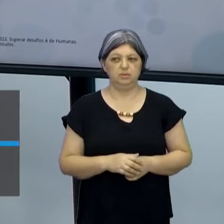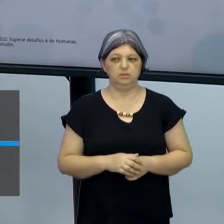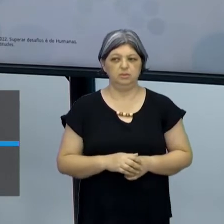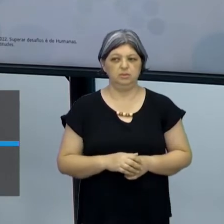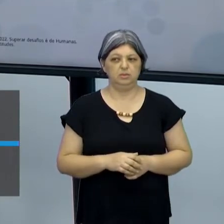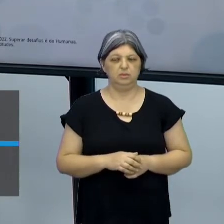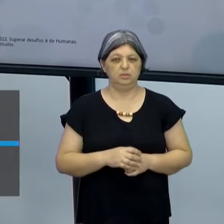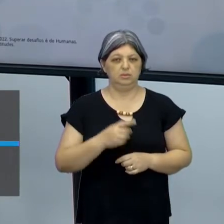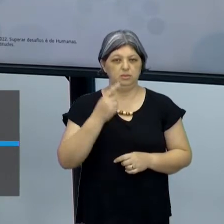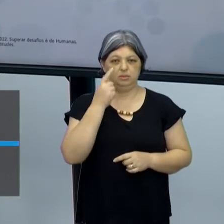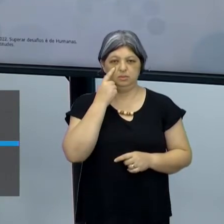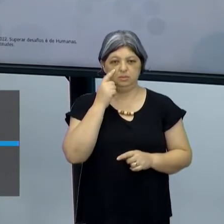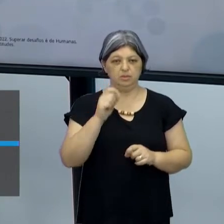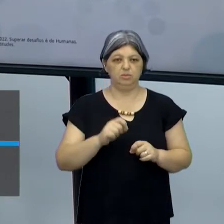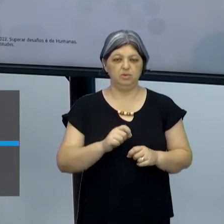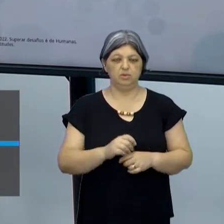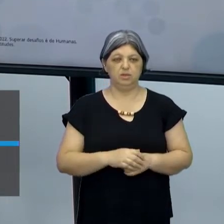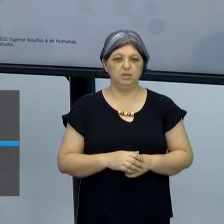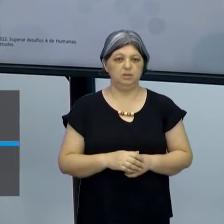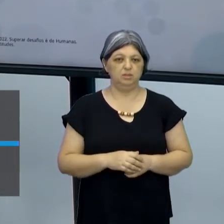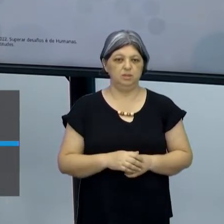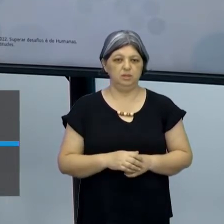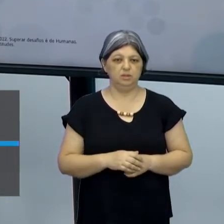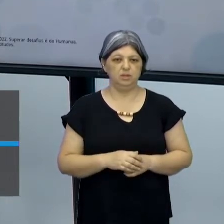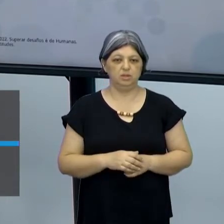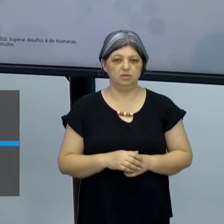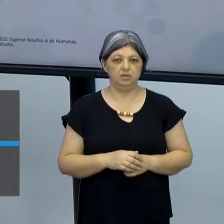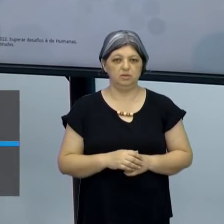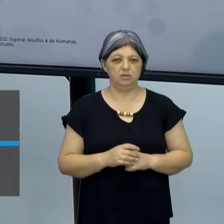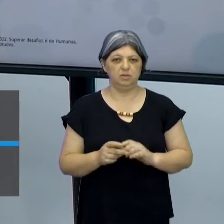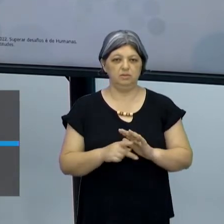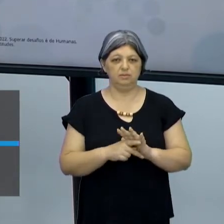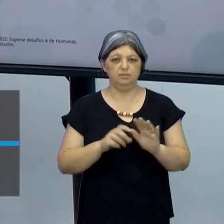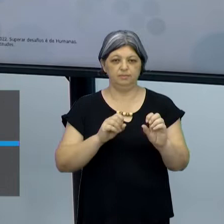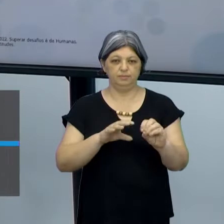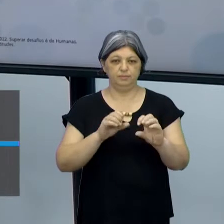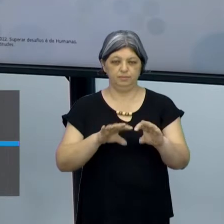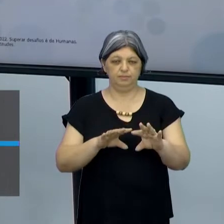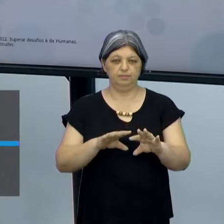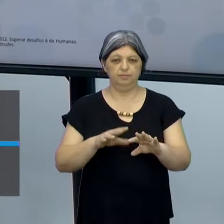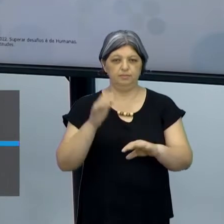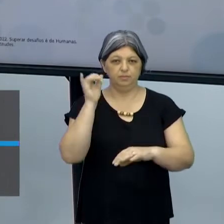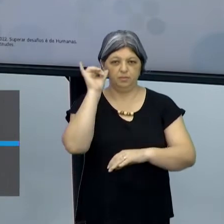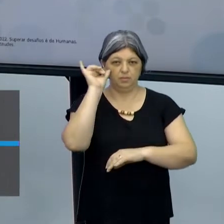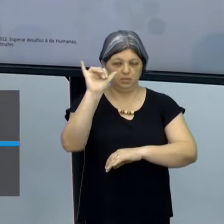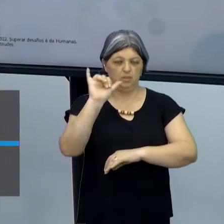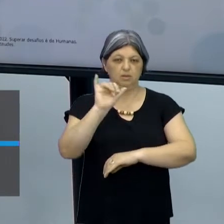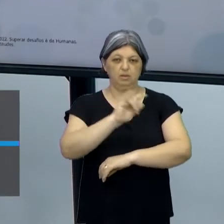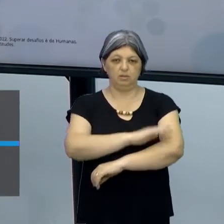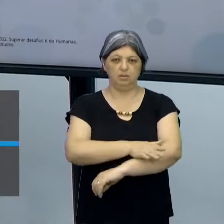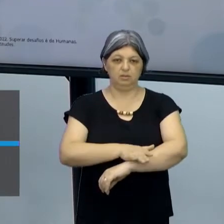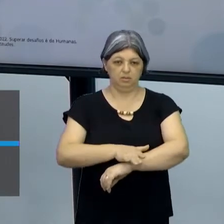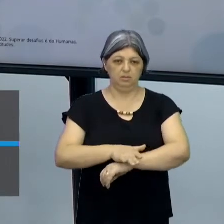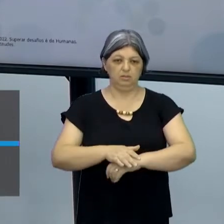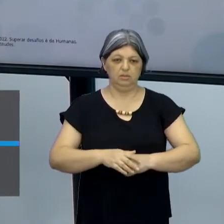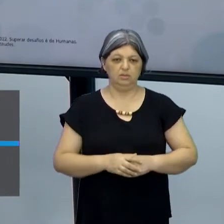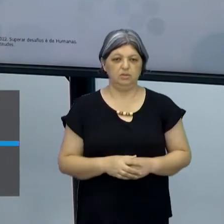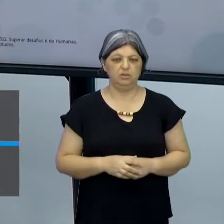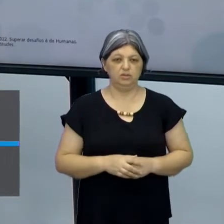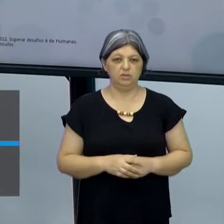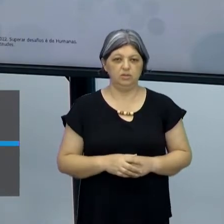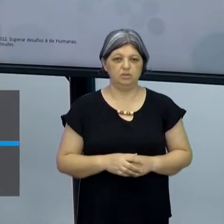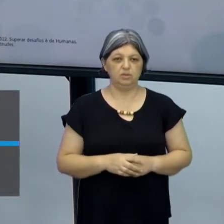essa temática, né, essa questão aí ligada à educação antirracista, né, essas aulas vão sendo colocadas